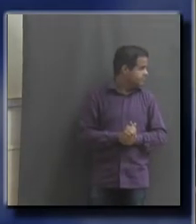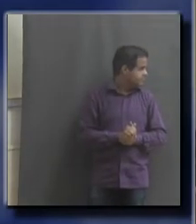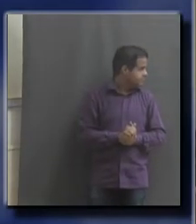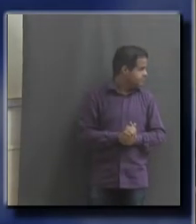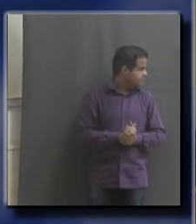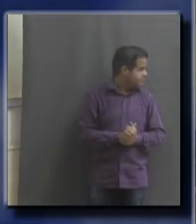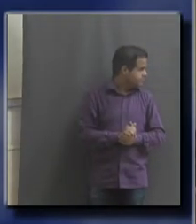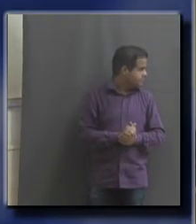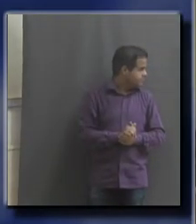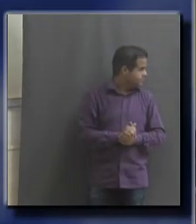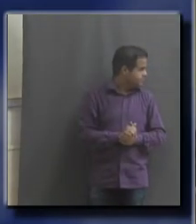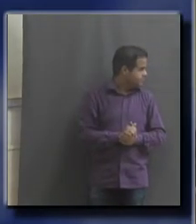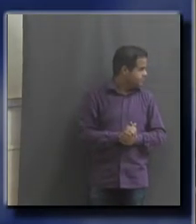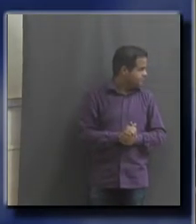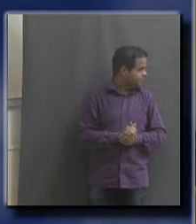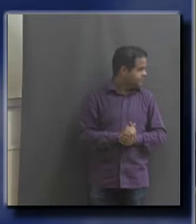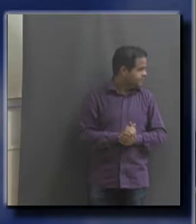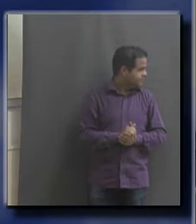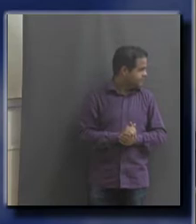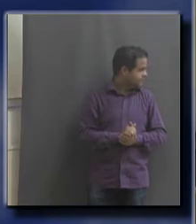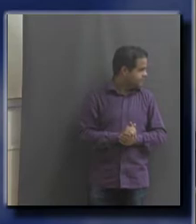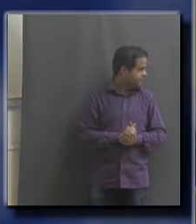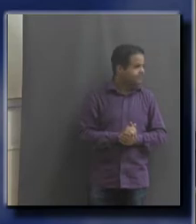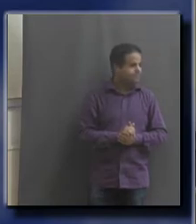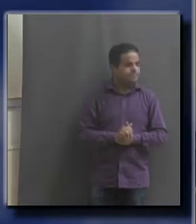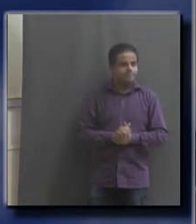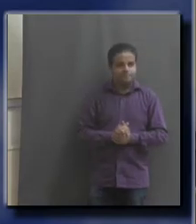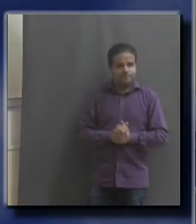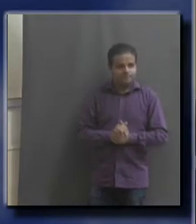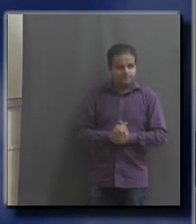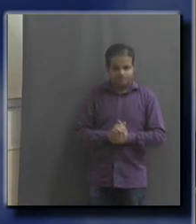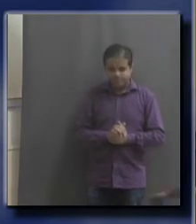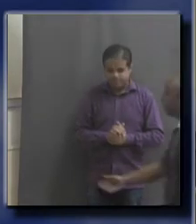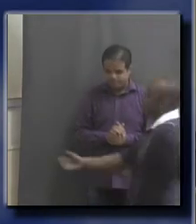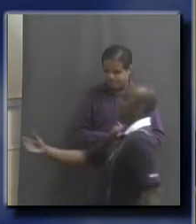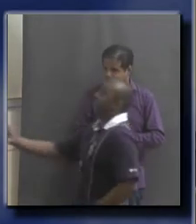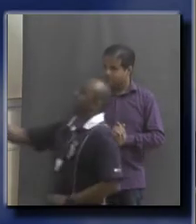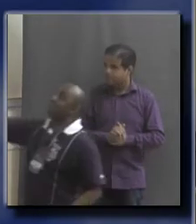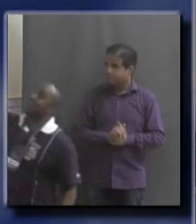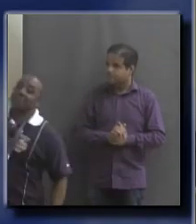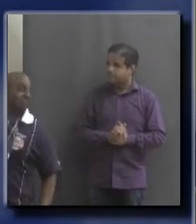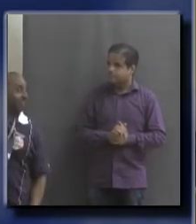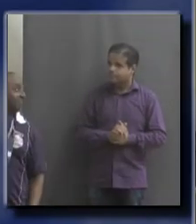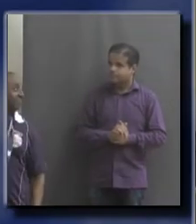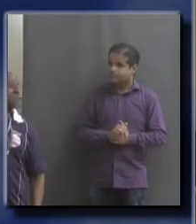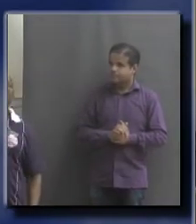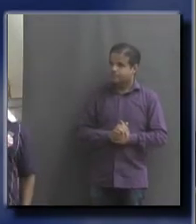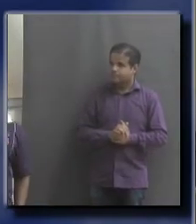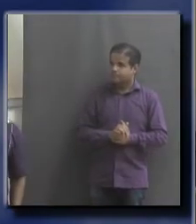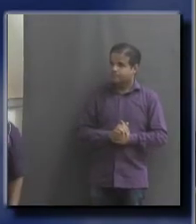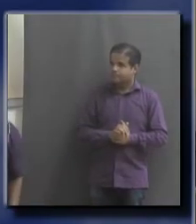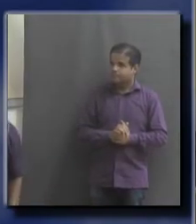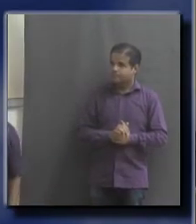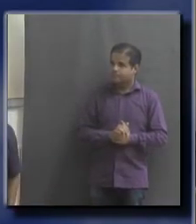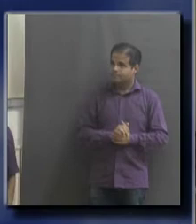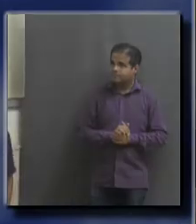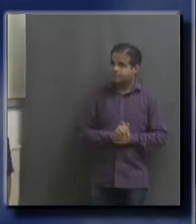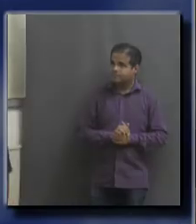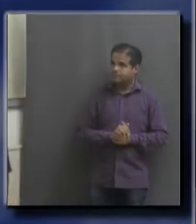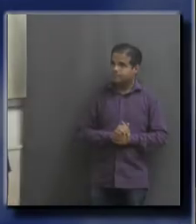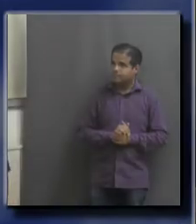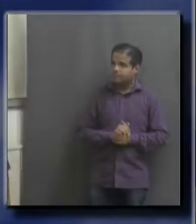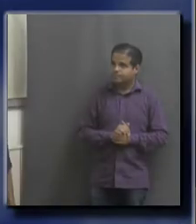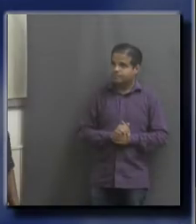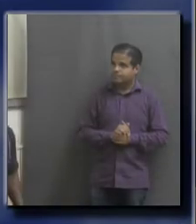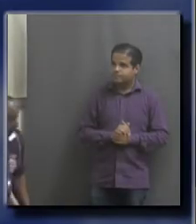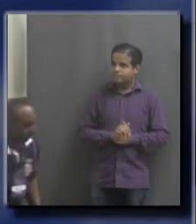Essa cola eletrônica que tem aqui é ótima, porque todos os lugares onde a gente fala e a cola fica atrás, a gente se atrapalha um pouquinho, mas aqui